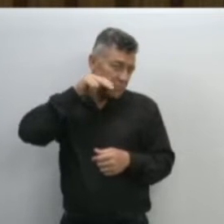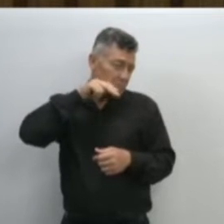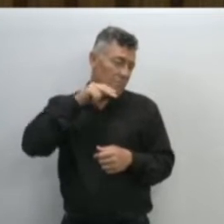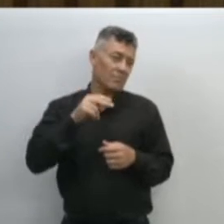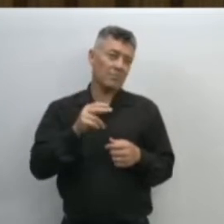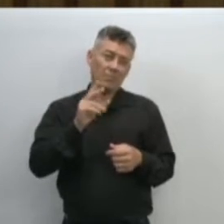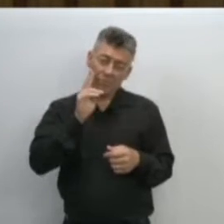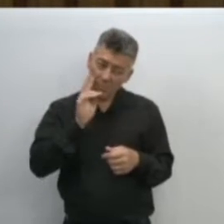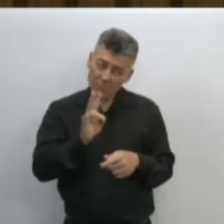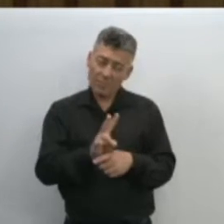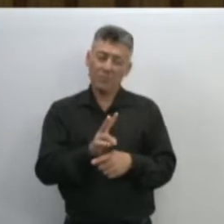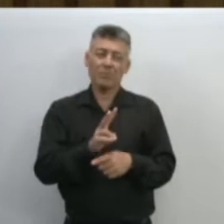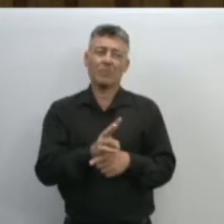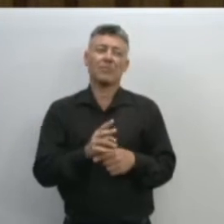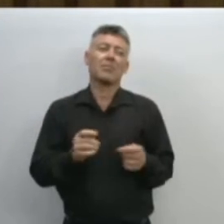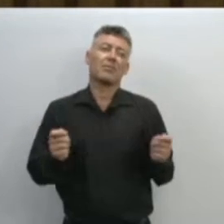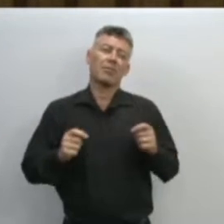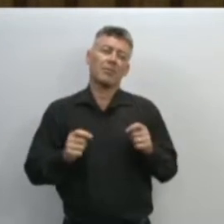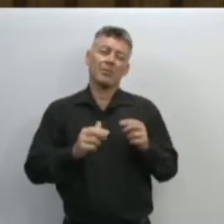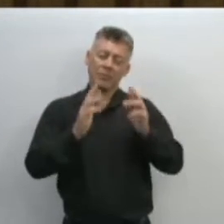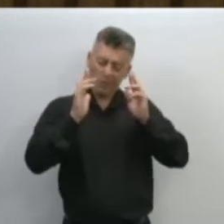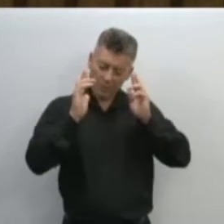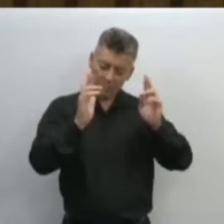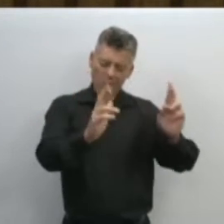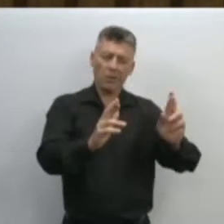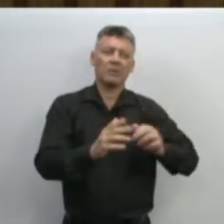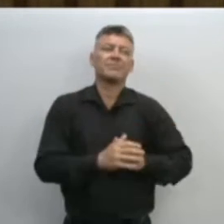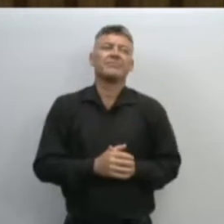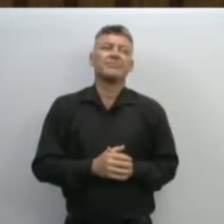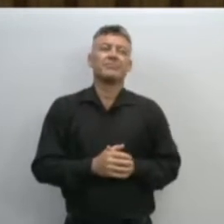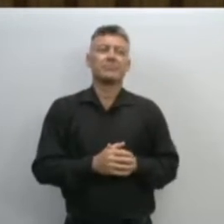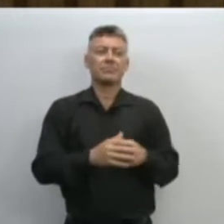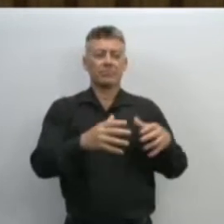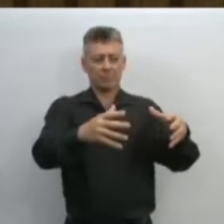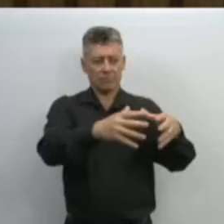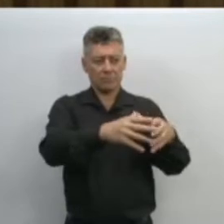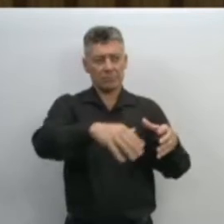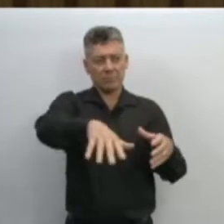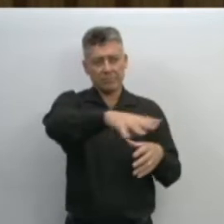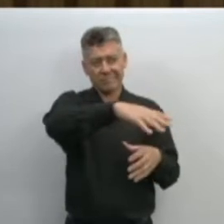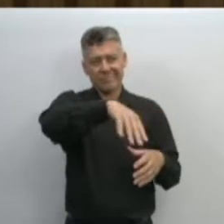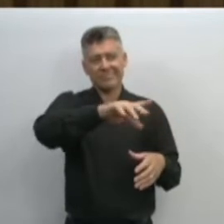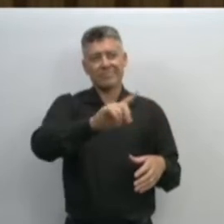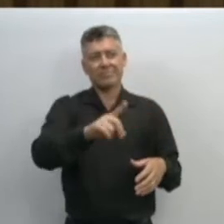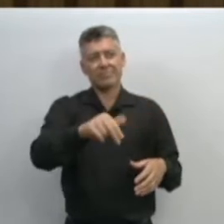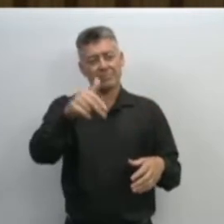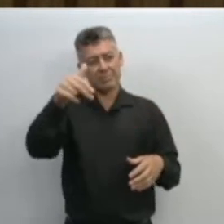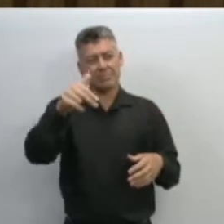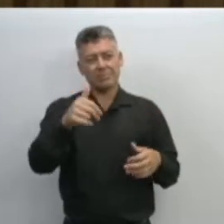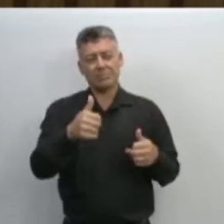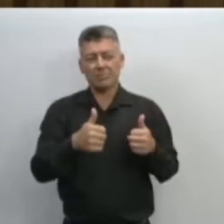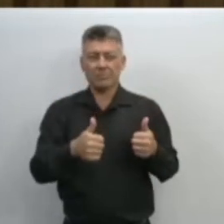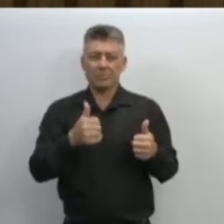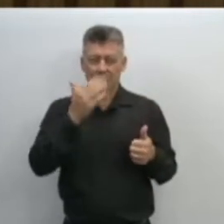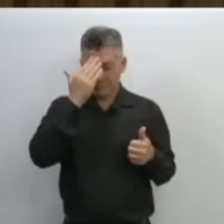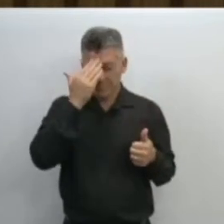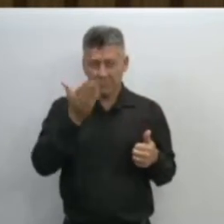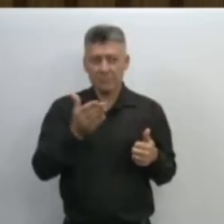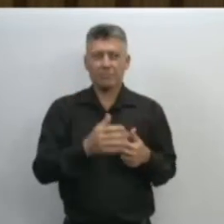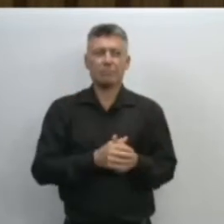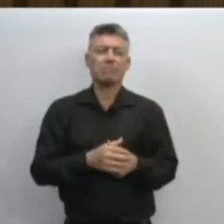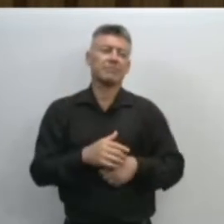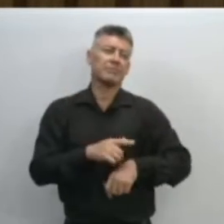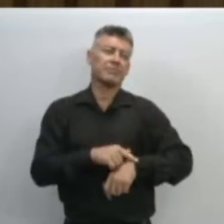que, de fato, tenha mais respeito e dignidade com os moradores da Zona Norte de Natal. Então, era só isso, senhor presidente. Eu queria agradecer o